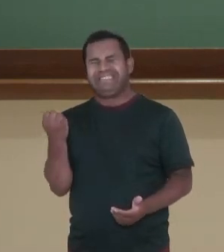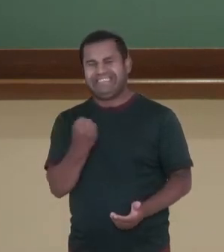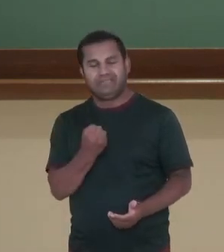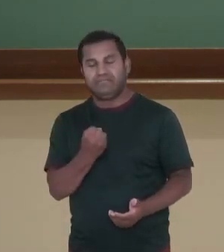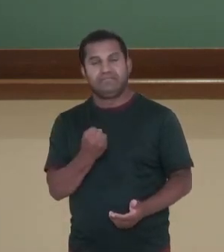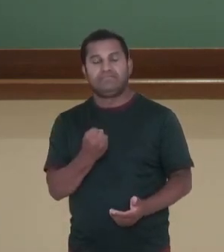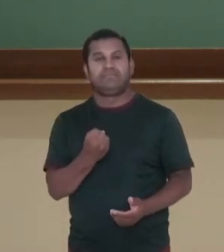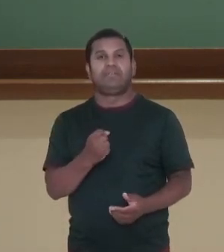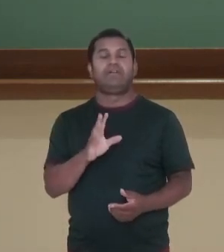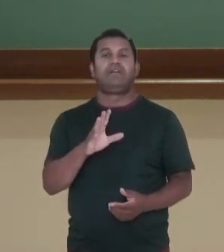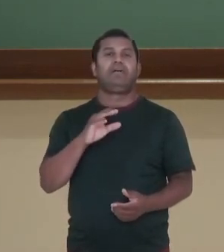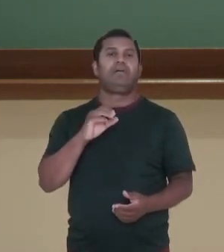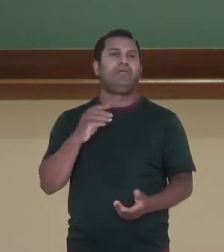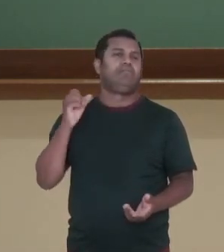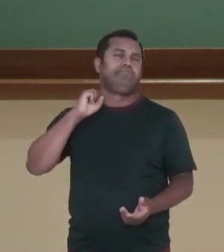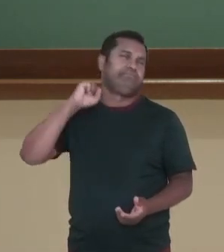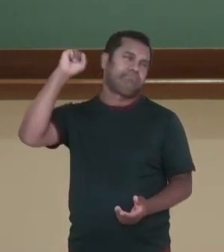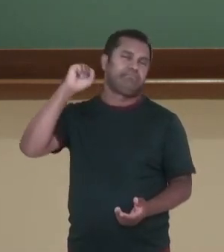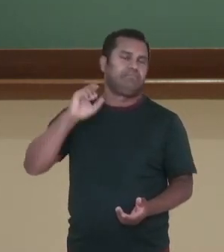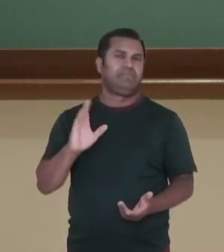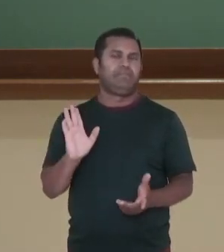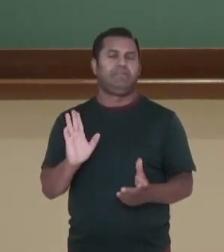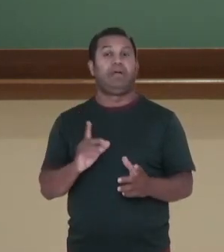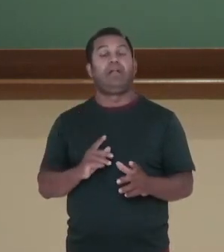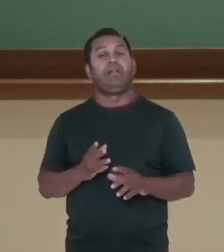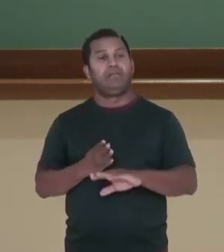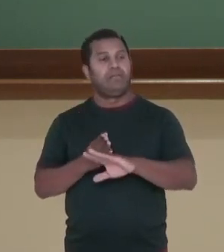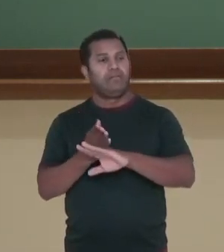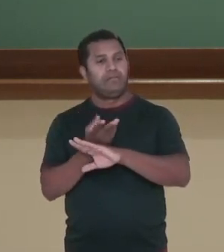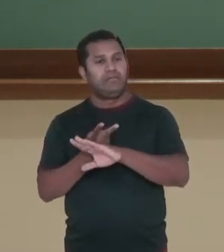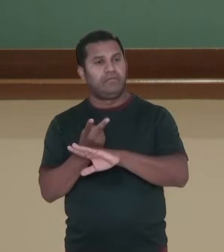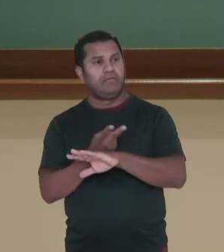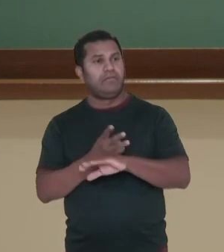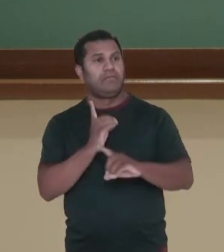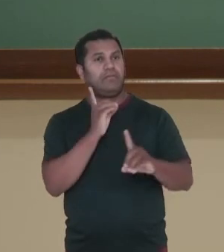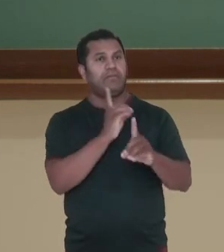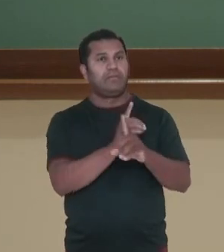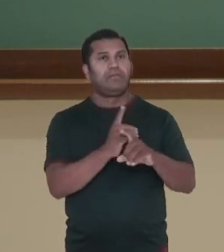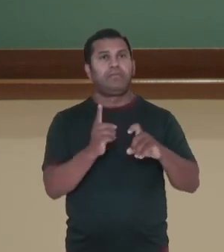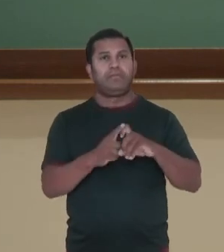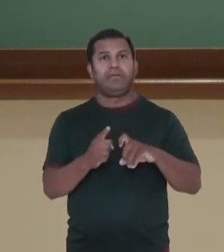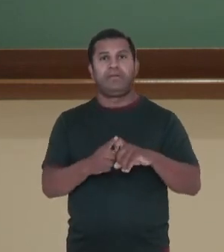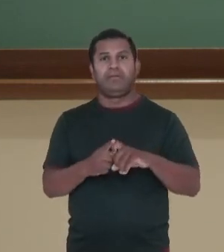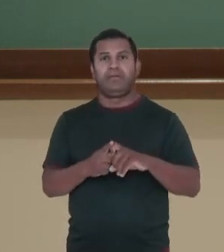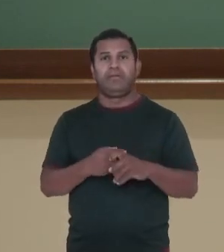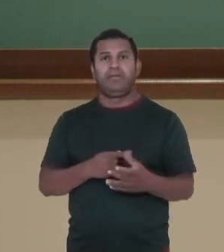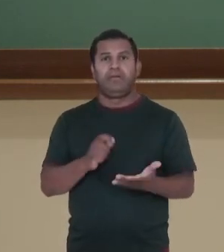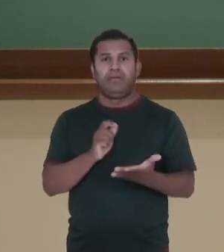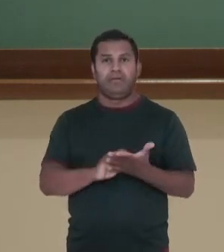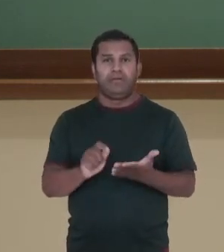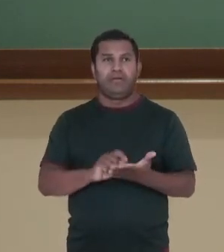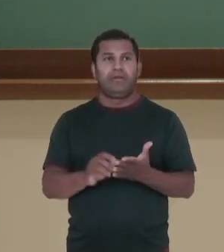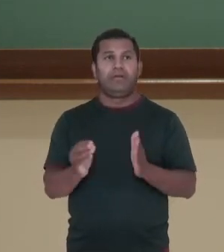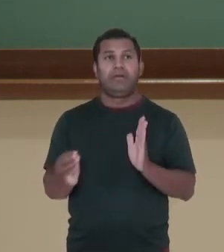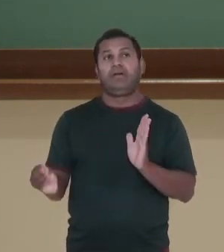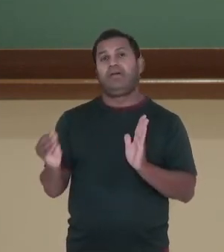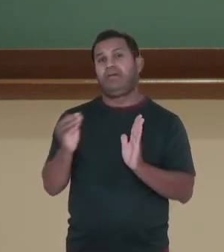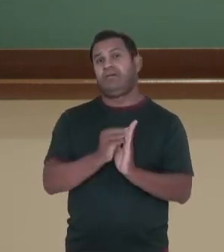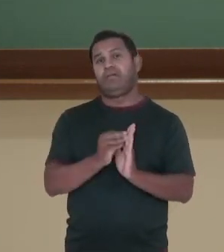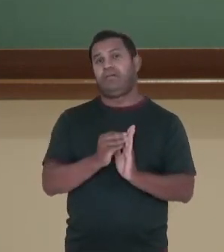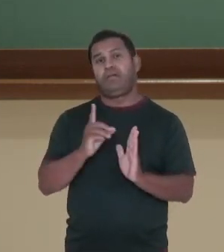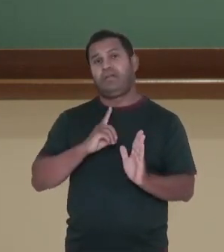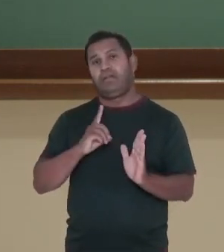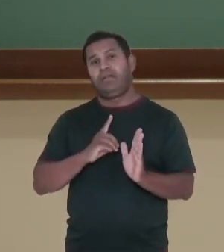suicídio assistido. Ela procura o médico para realizar essa intenção. Então, ela quer morrer por